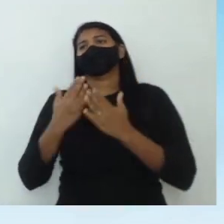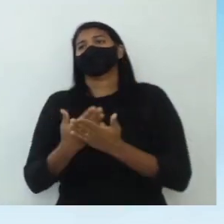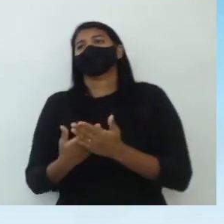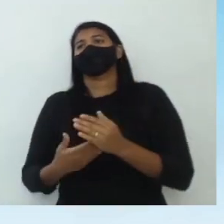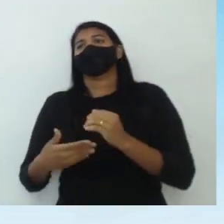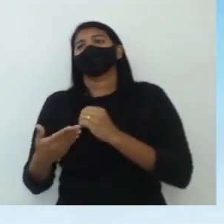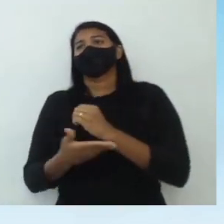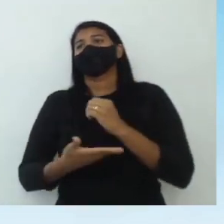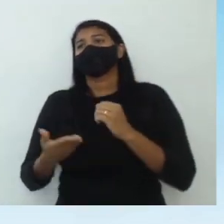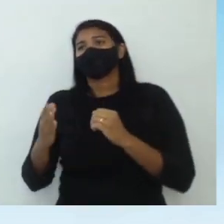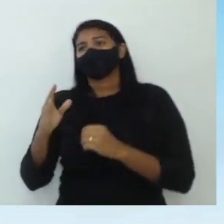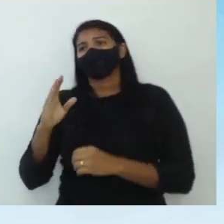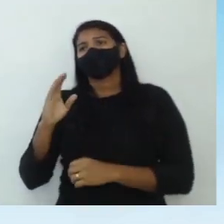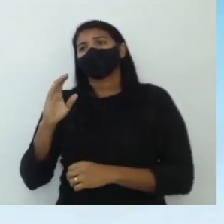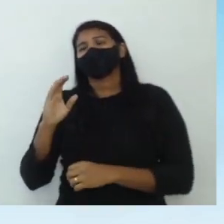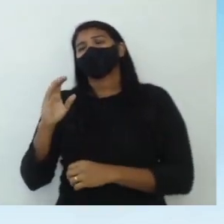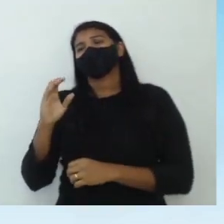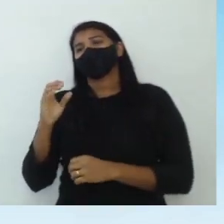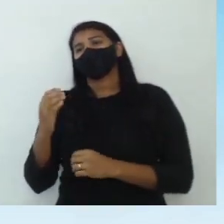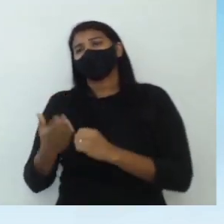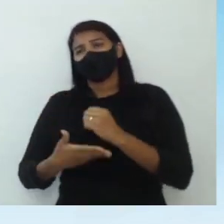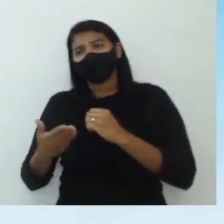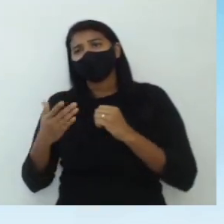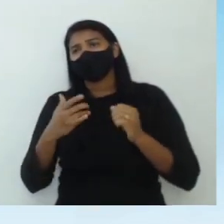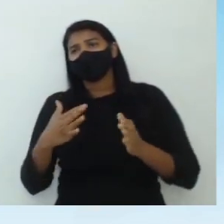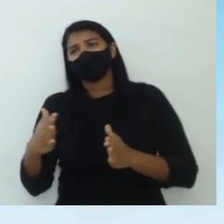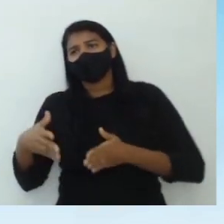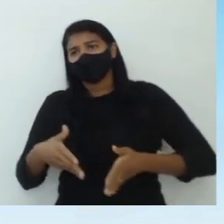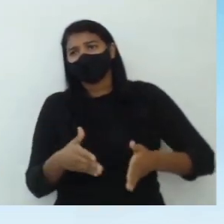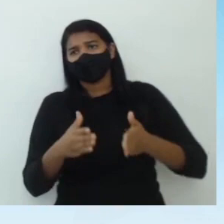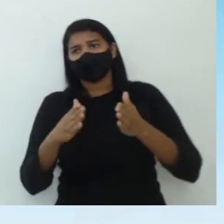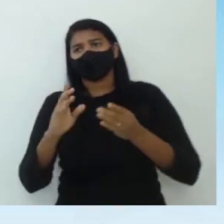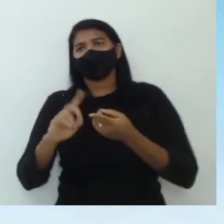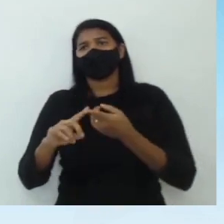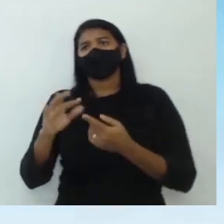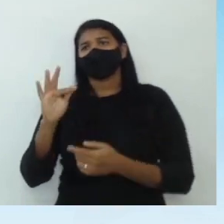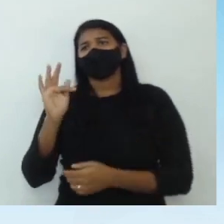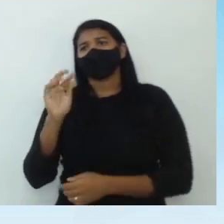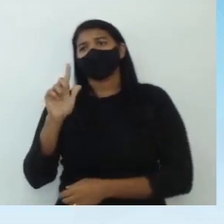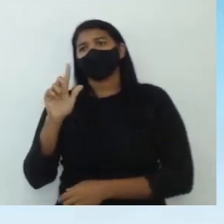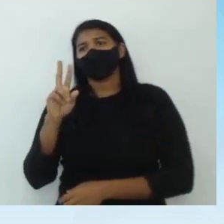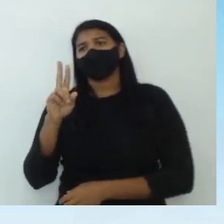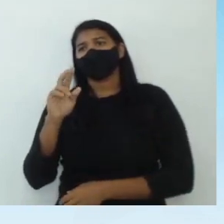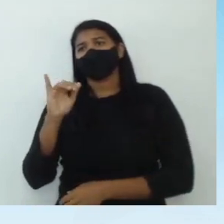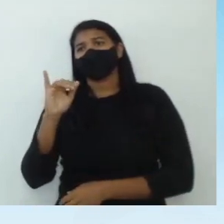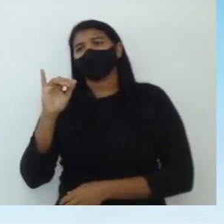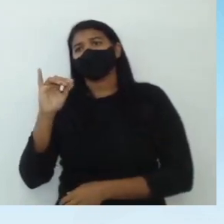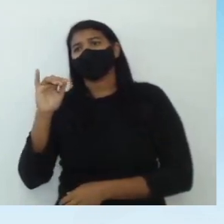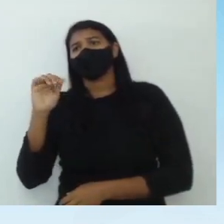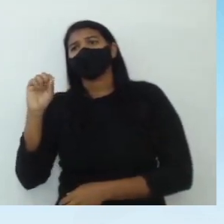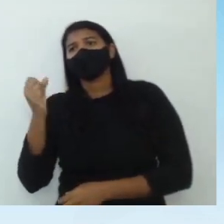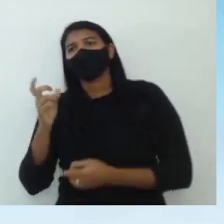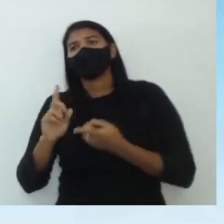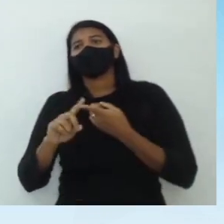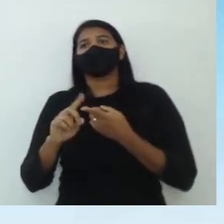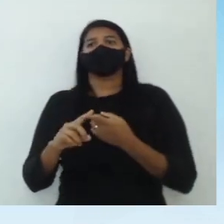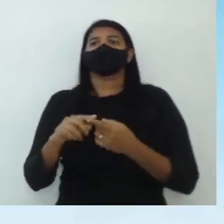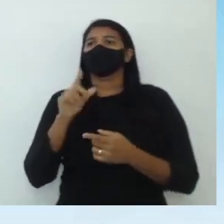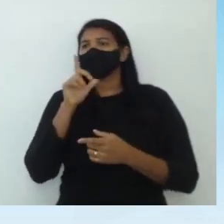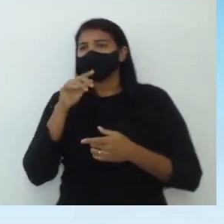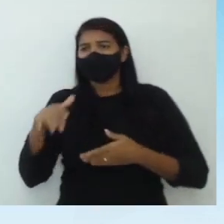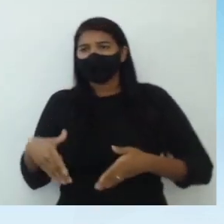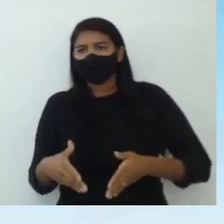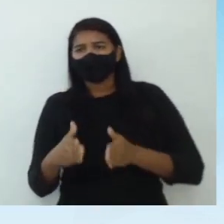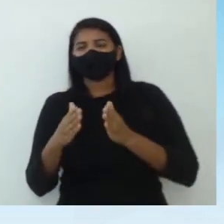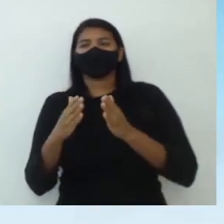básico, a gente precisa utilizar as fontes fluviais, né, pluviais também, para levar, o esgoto. Então, assim,